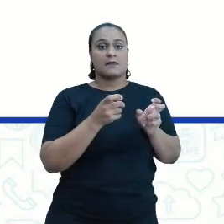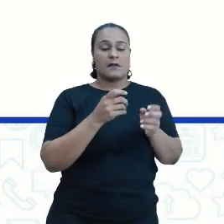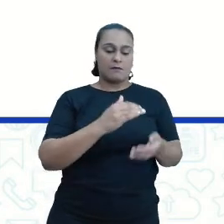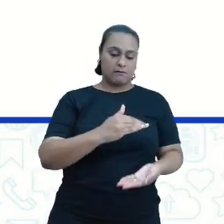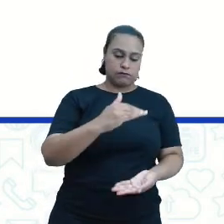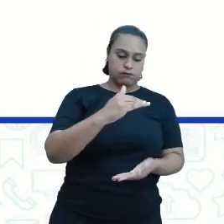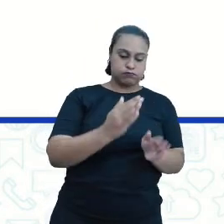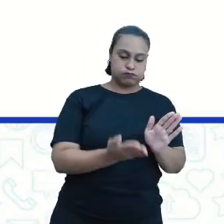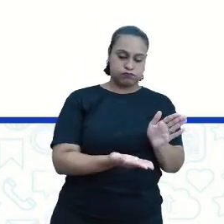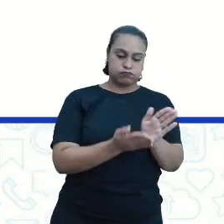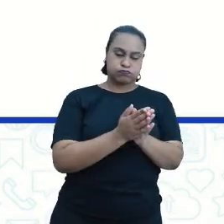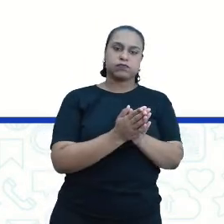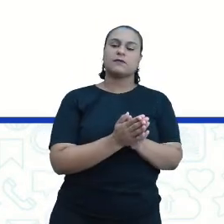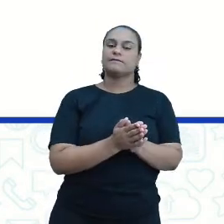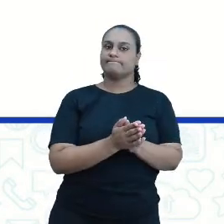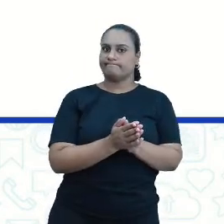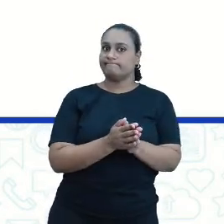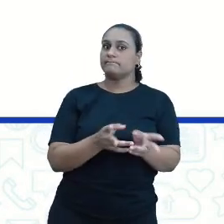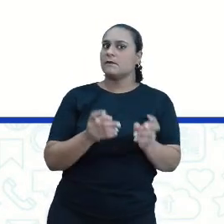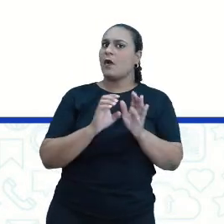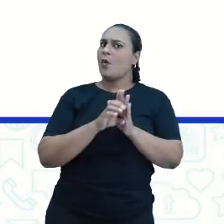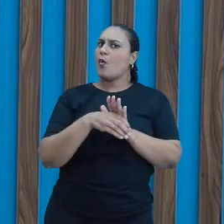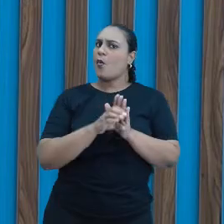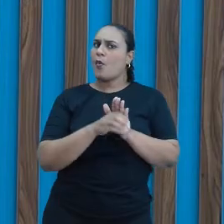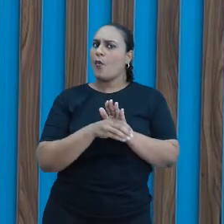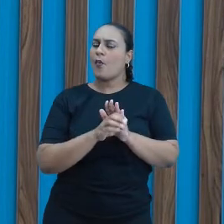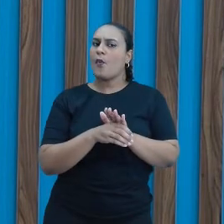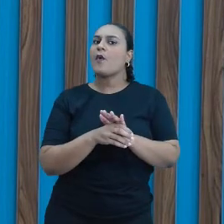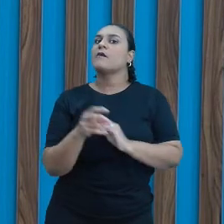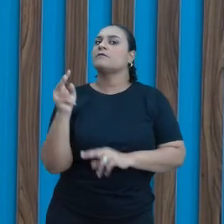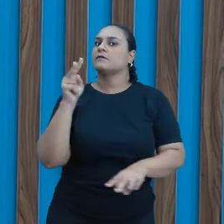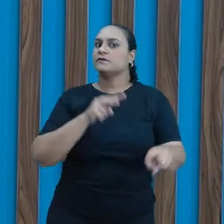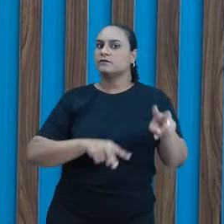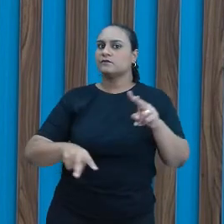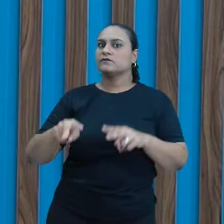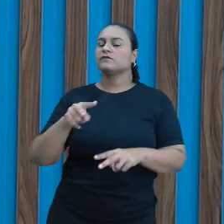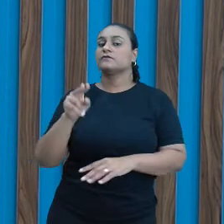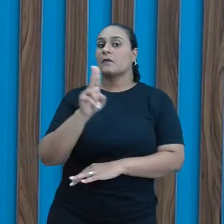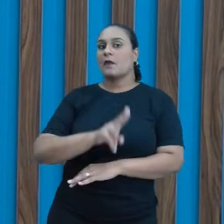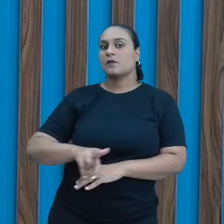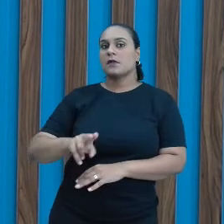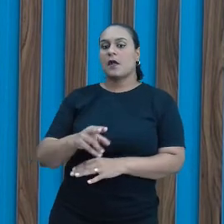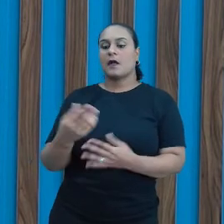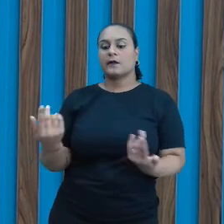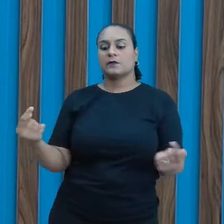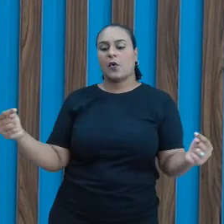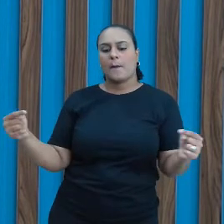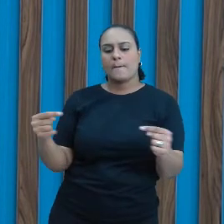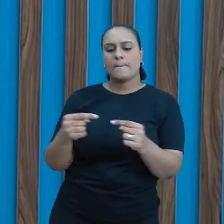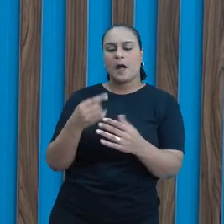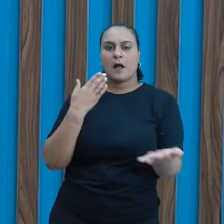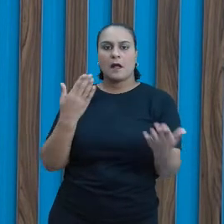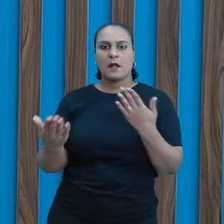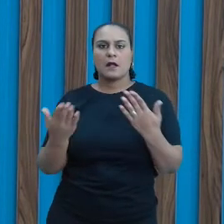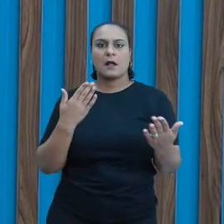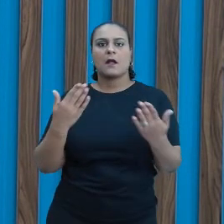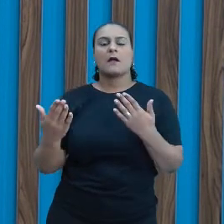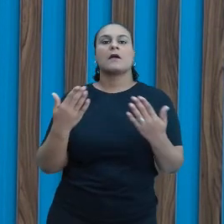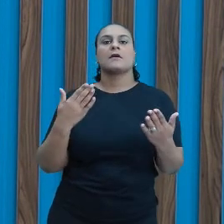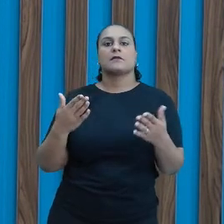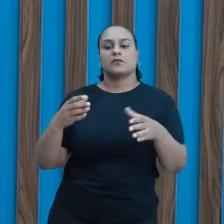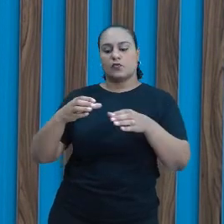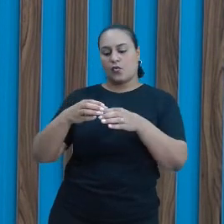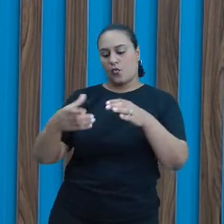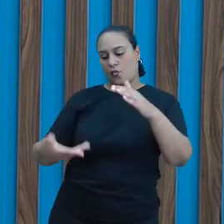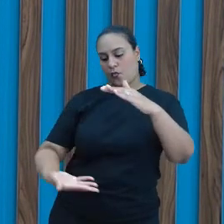altura. Então, percebe que é um conceito que é visivelmente aplicável nessa relação, nessa comparação com as fatias que Tiago